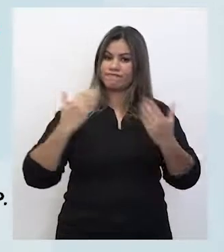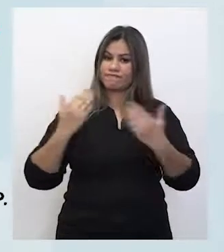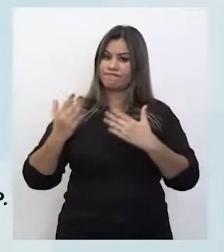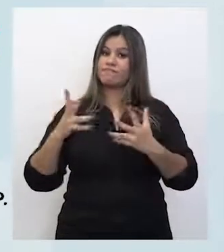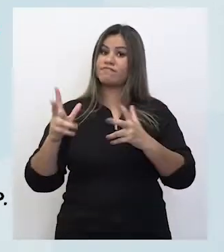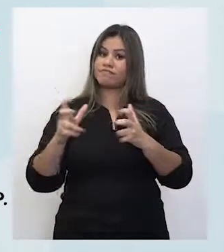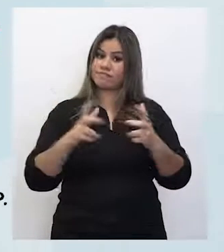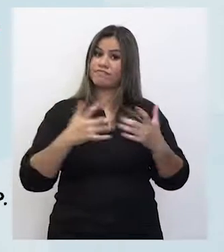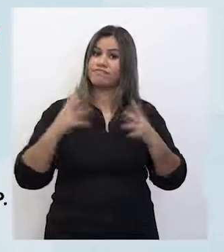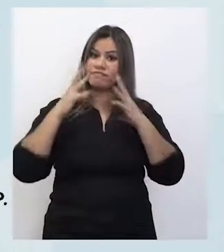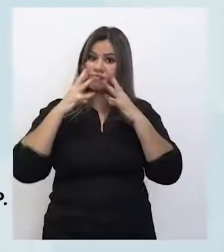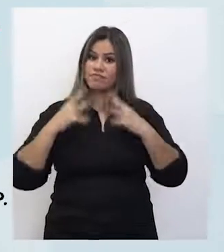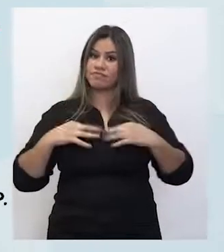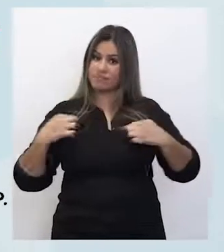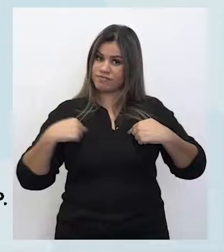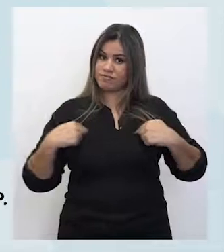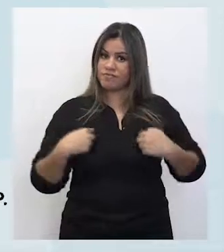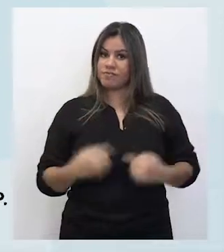atenção aqui na professora.